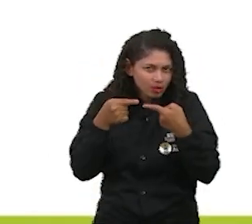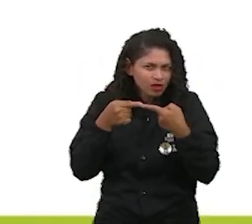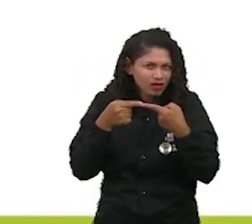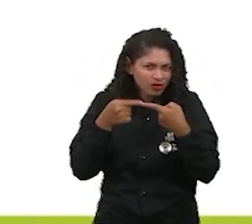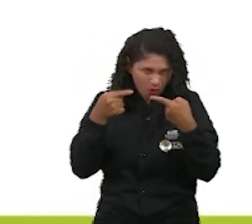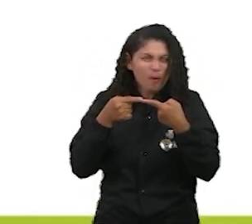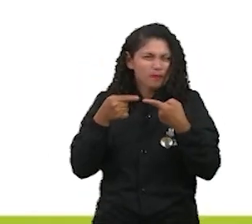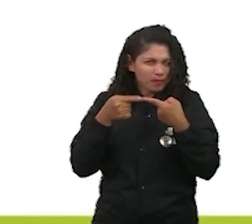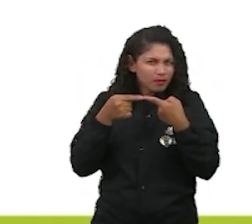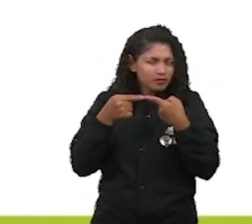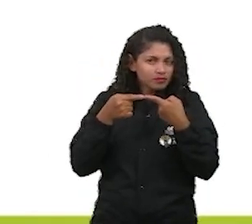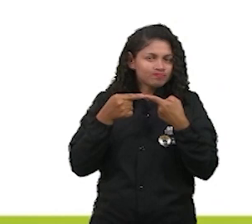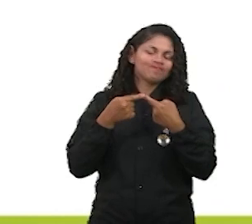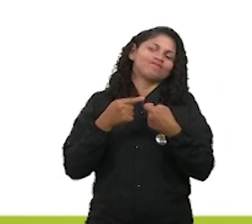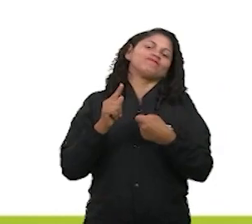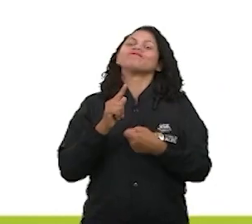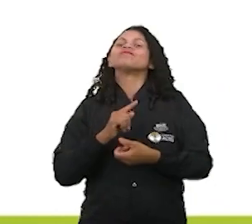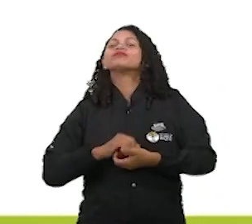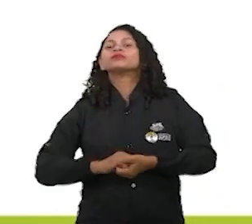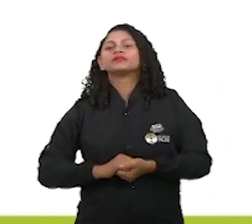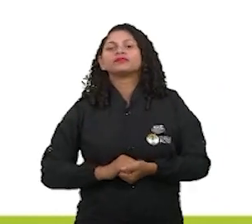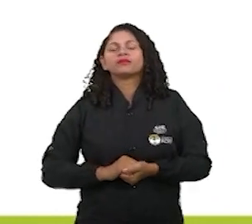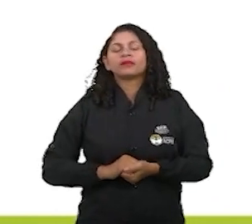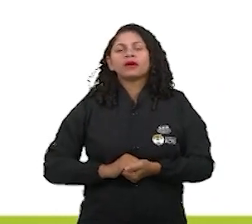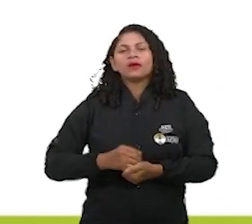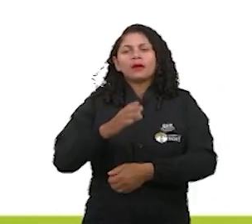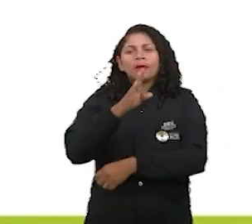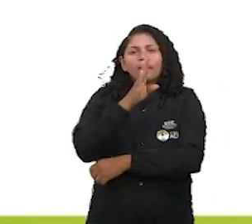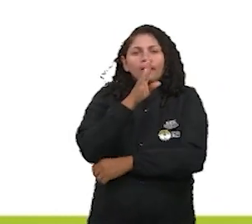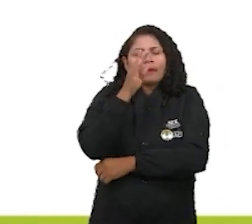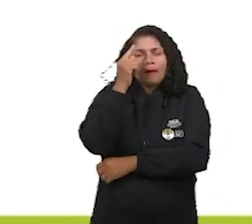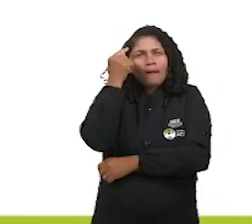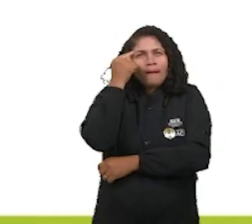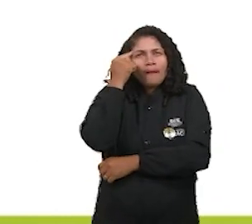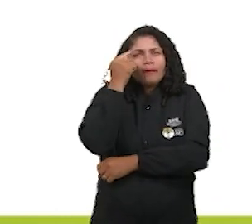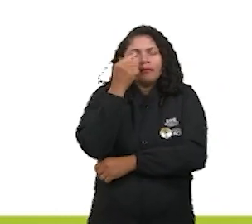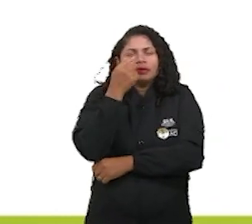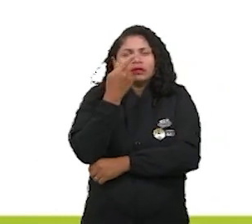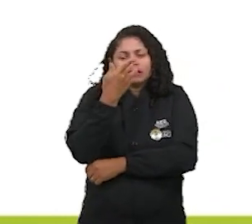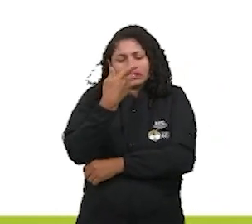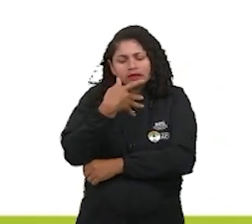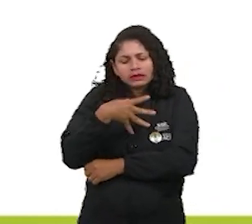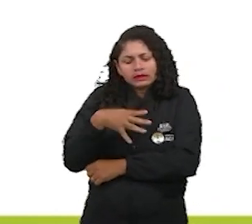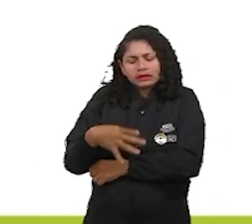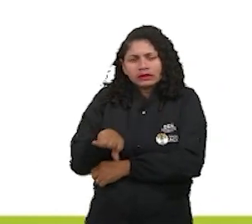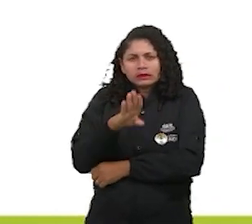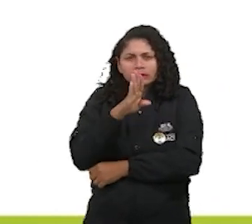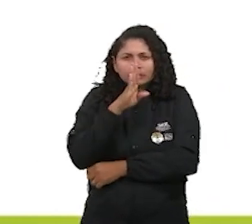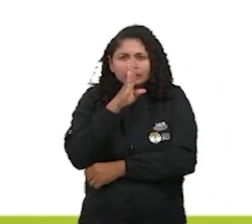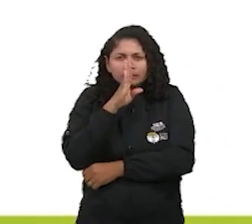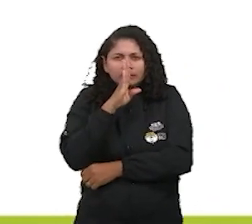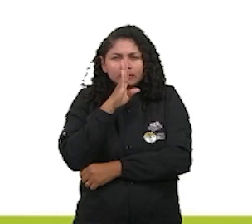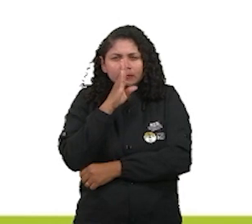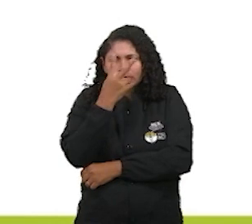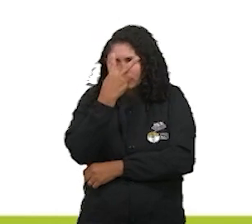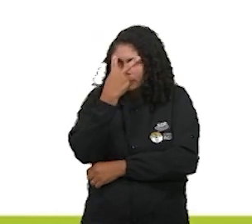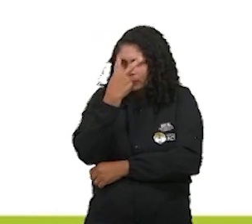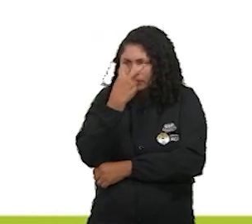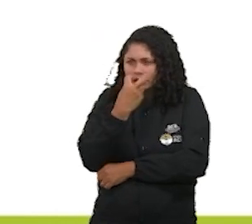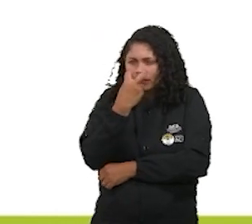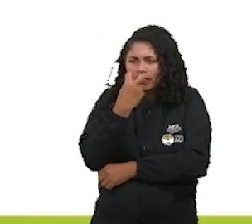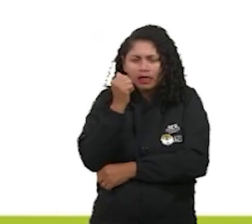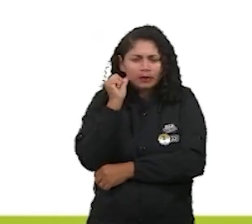social. Pensem nas crianças mudas, telepáticas, pensem nas meninas cegas e inexatas, pensem nas